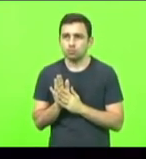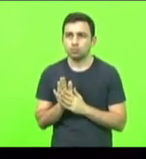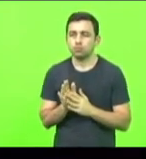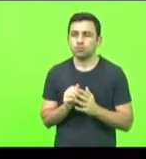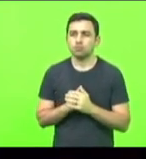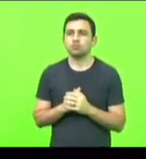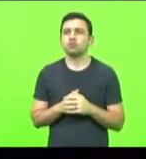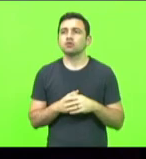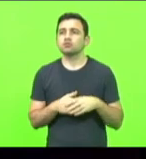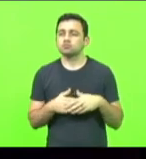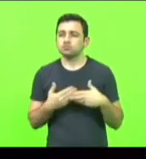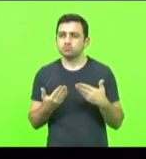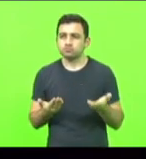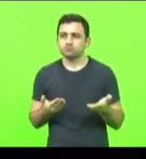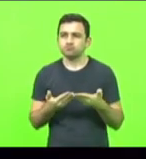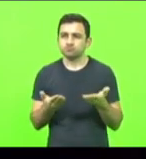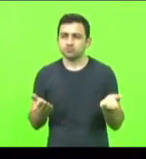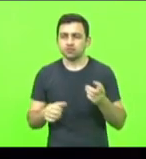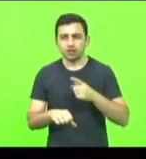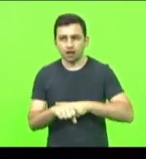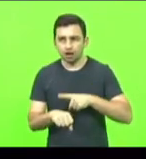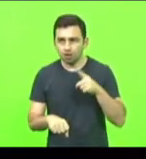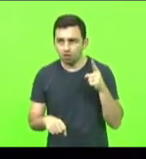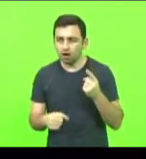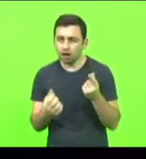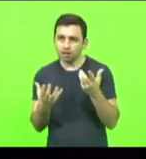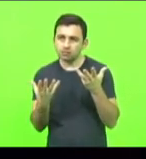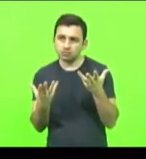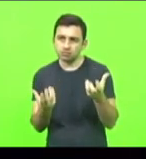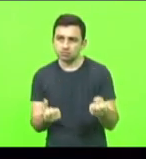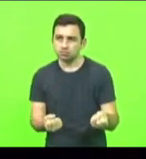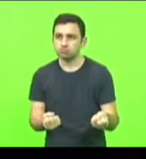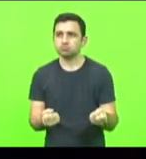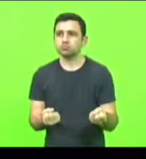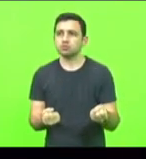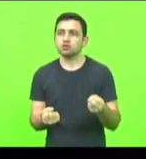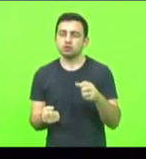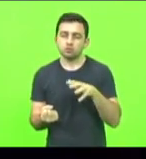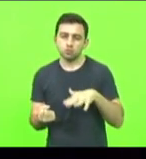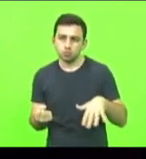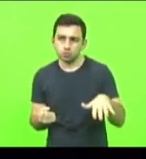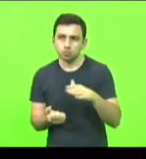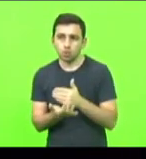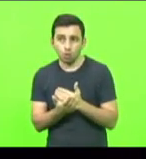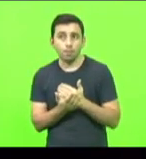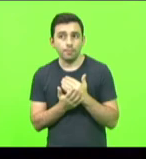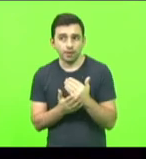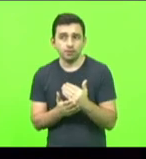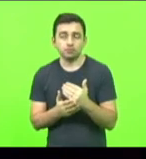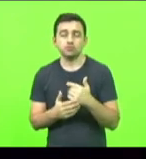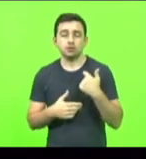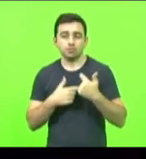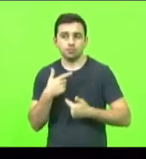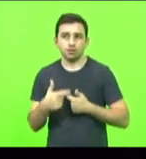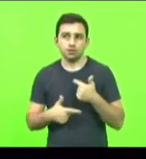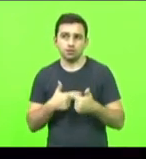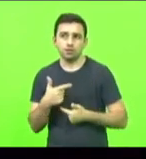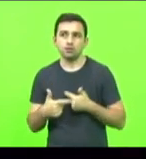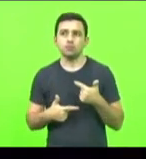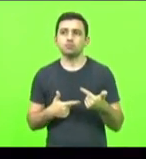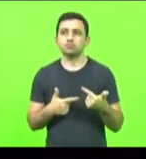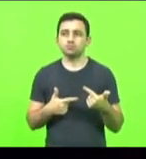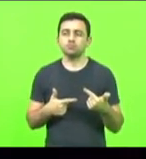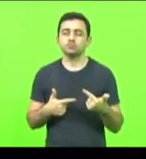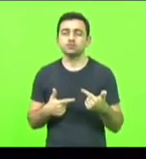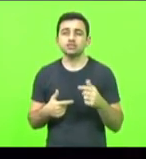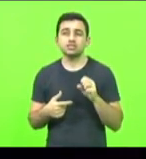ambiental, então, automaticamente autoriza o início do empreendimento e, obviamente, que depois, se tiver